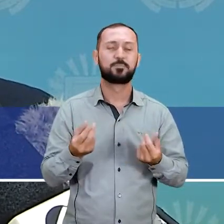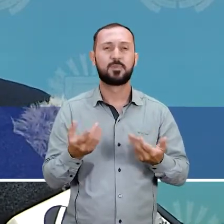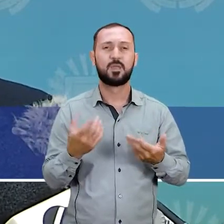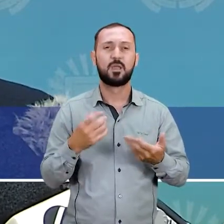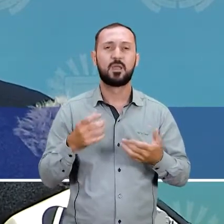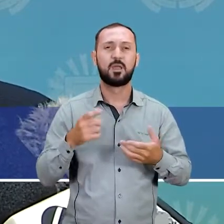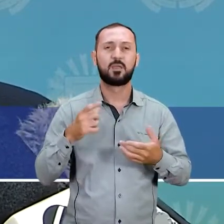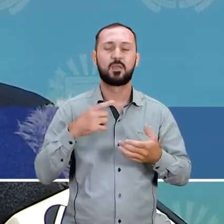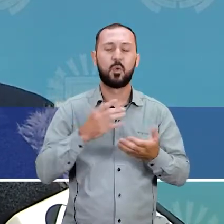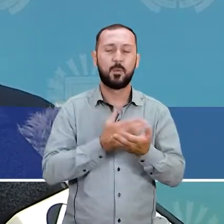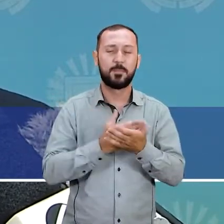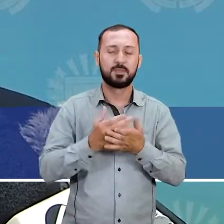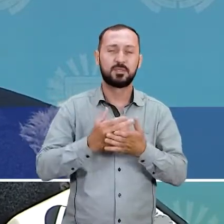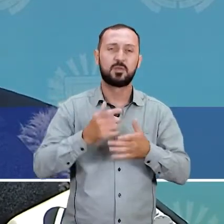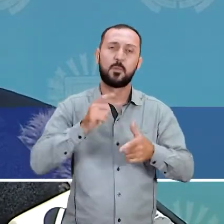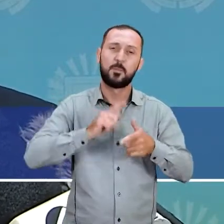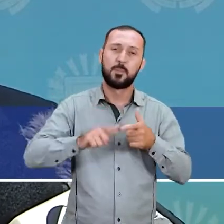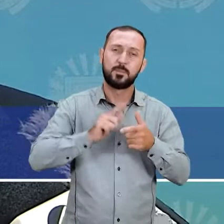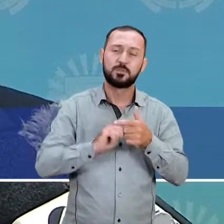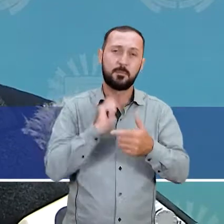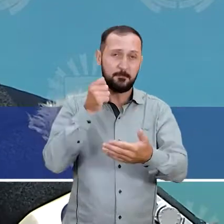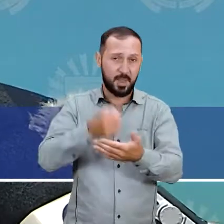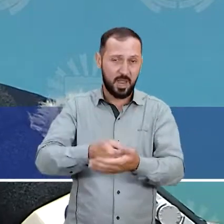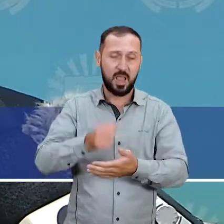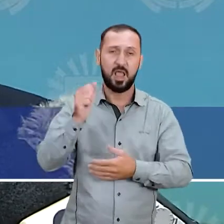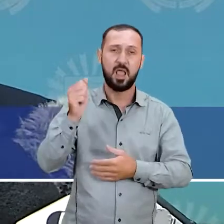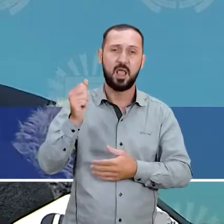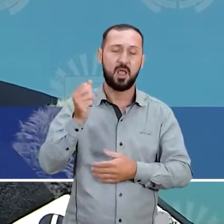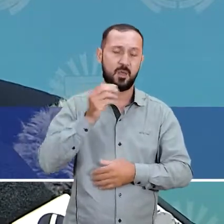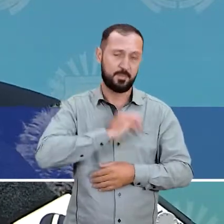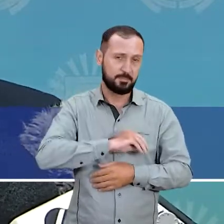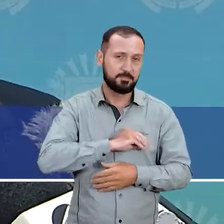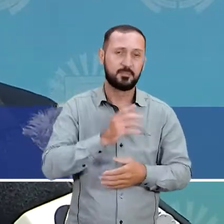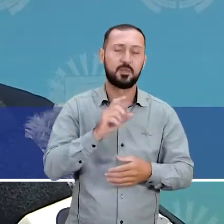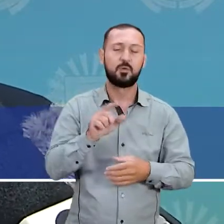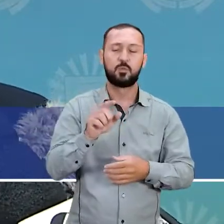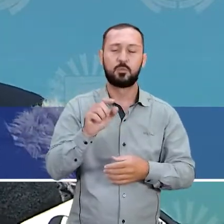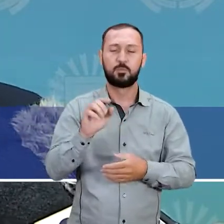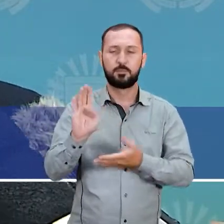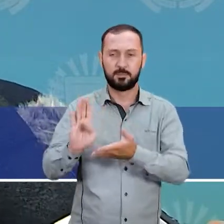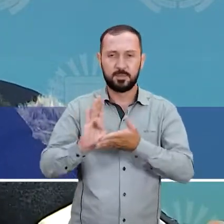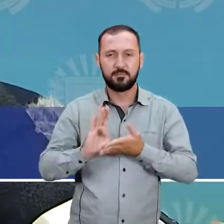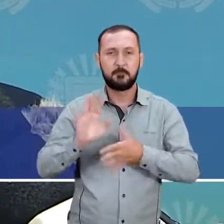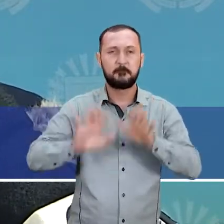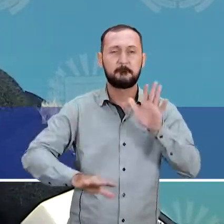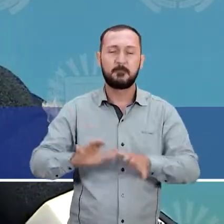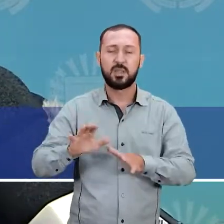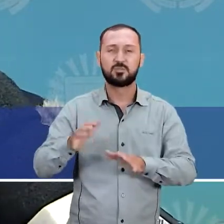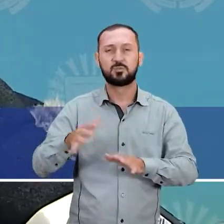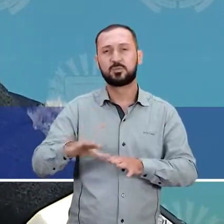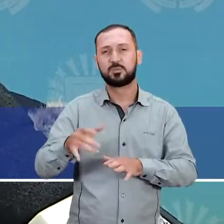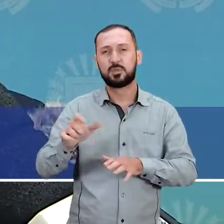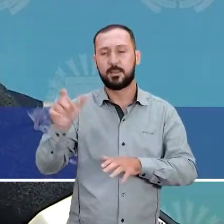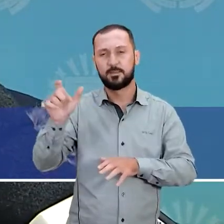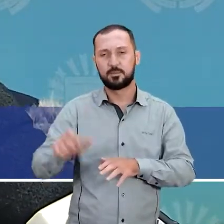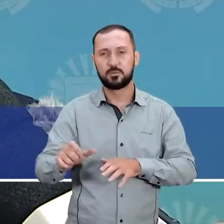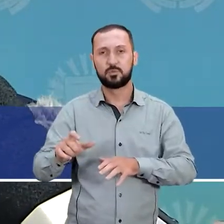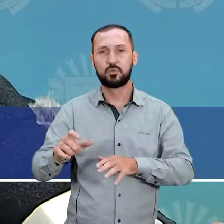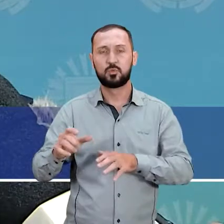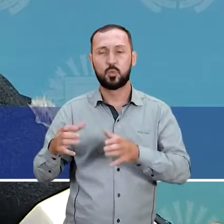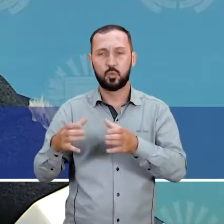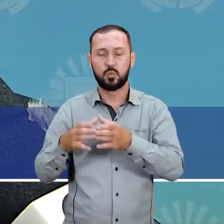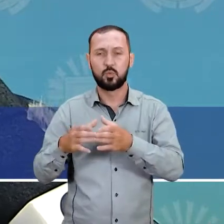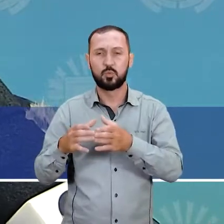mais causa uma distorção no pagamento dos benefícios, por exemplo, um benefício médio